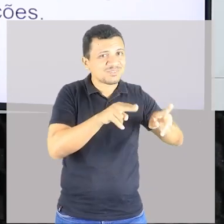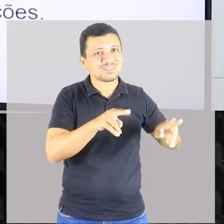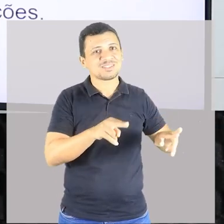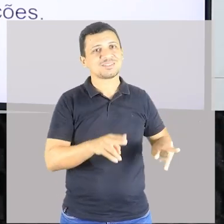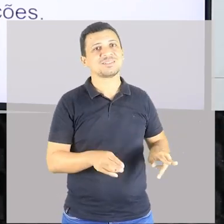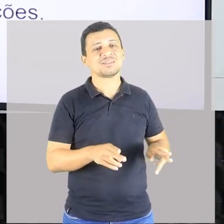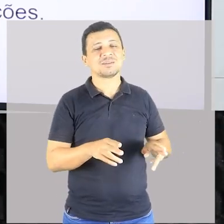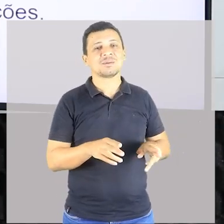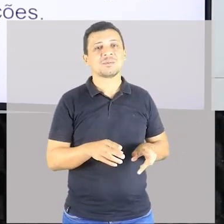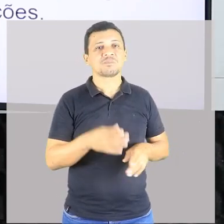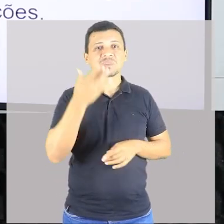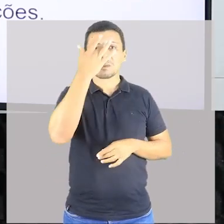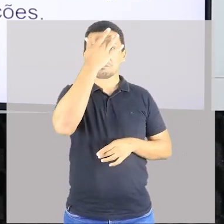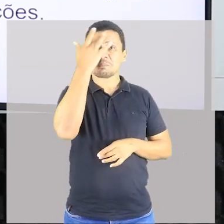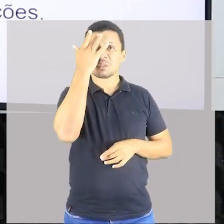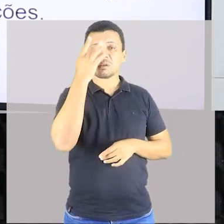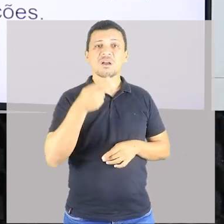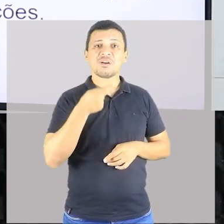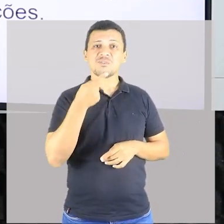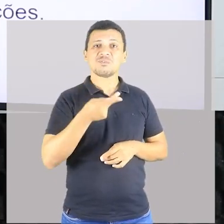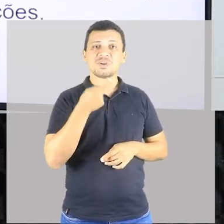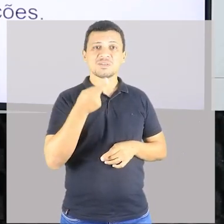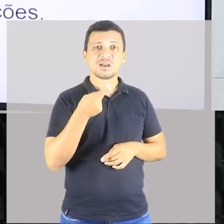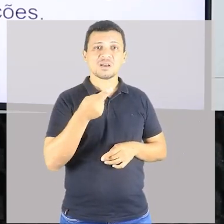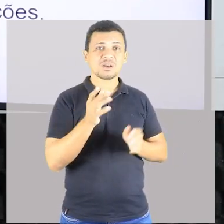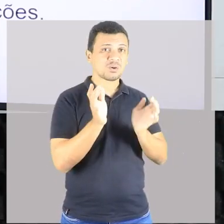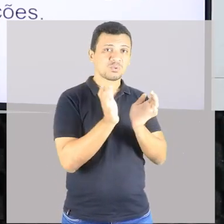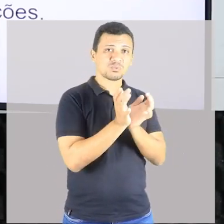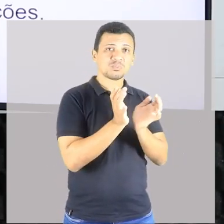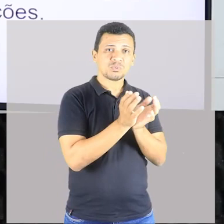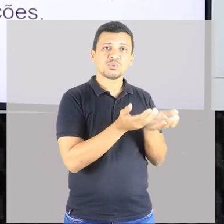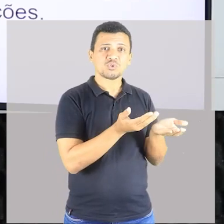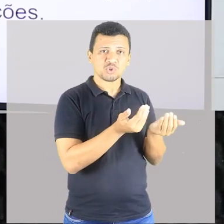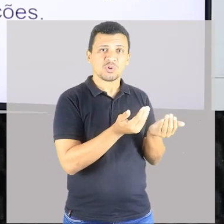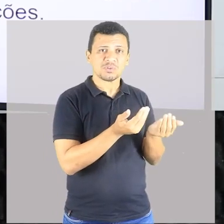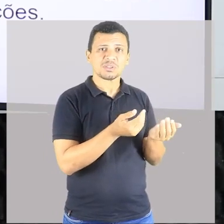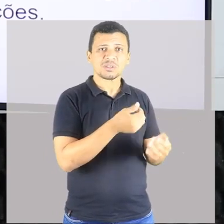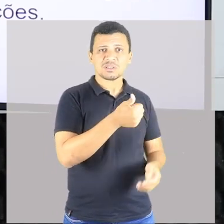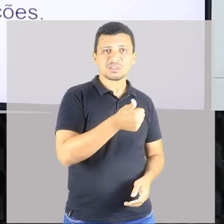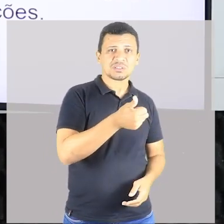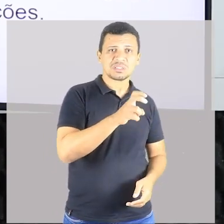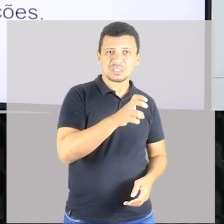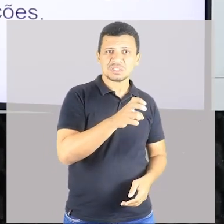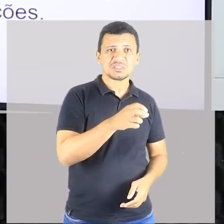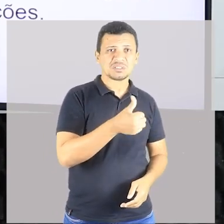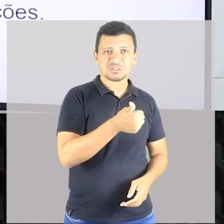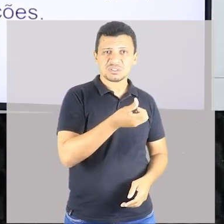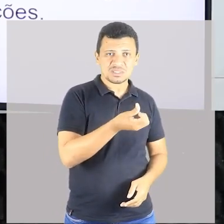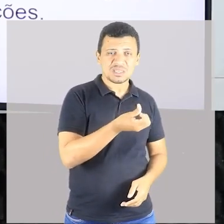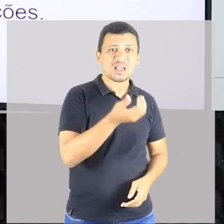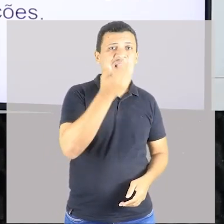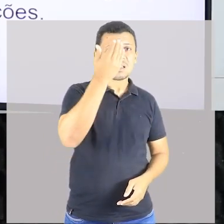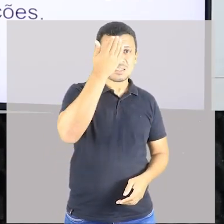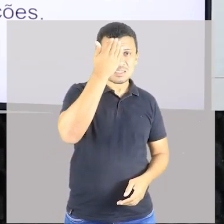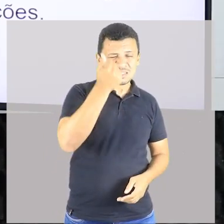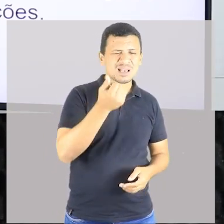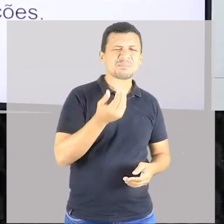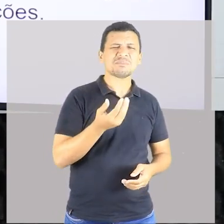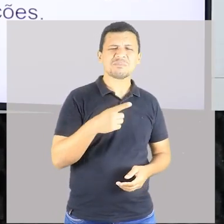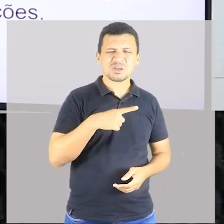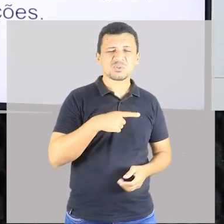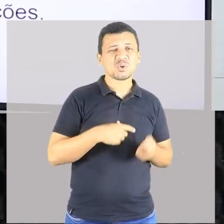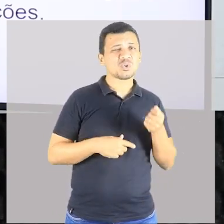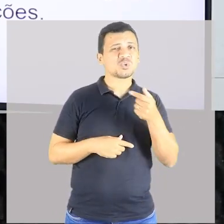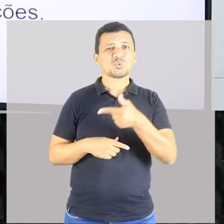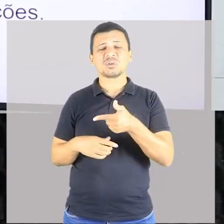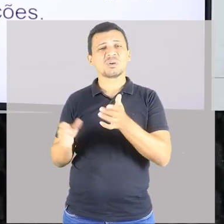Não é raro as pessoas dizerem que a geração de hoje, de meninos de 15, 16, 17, 18 anos, sabem muito mais do que